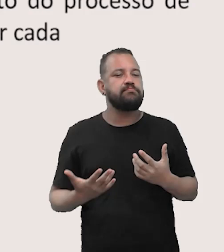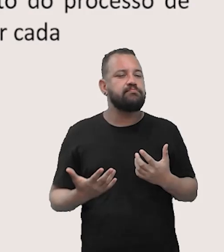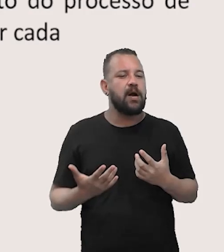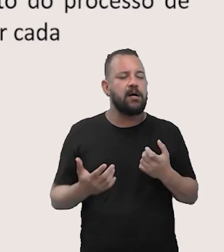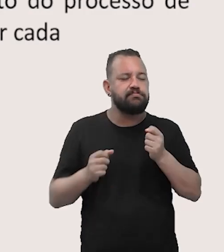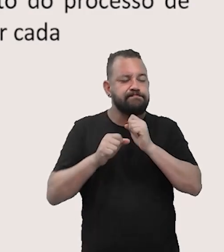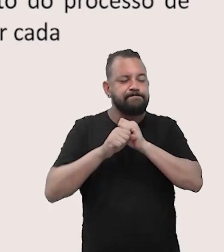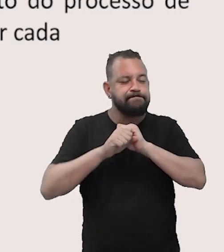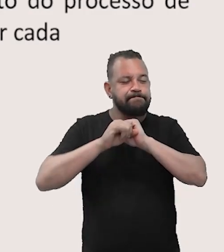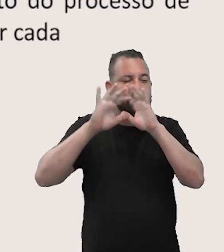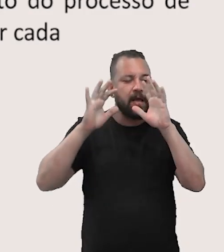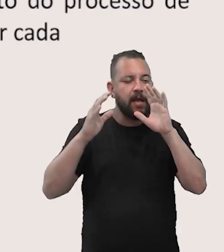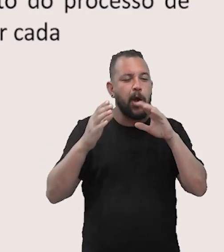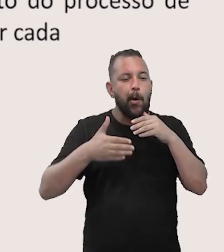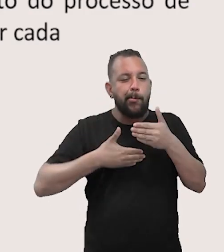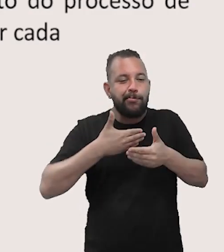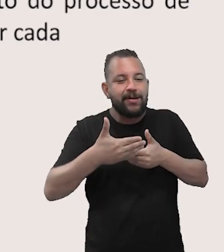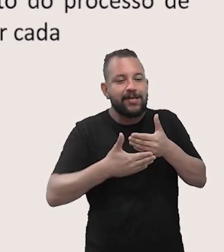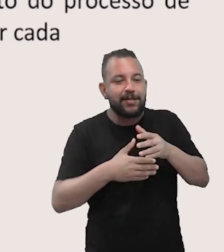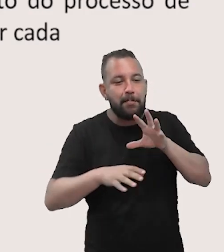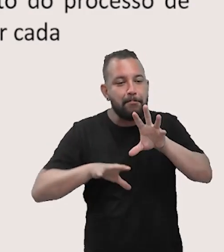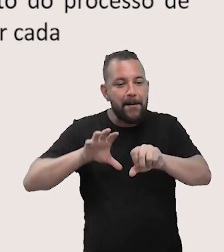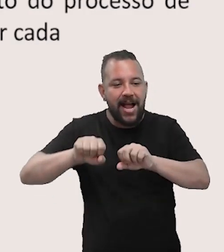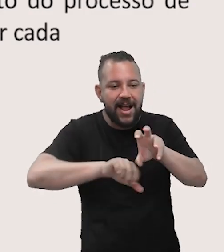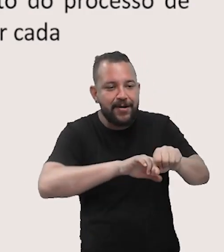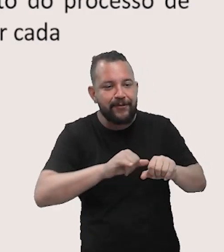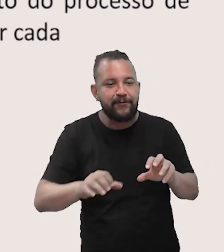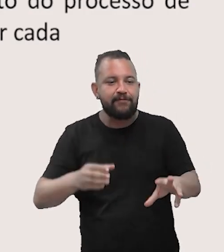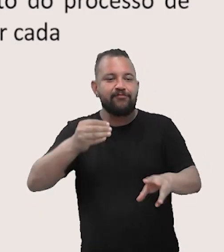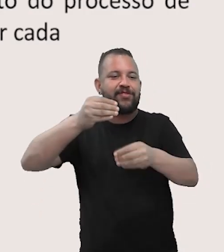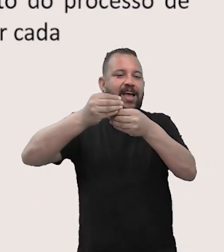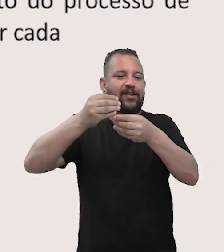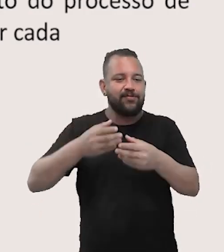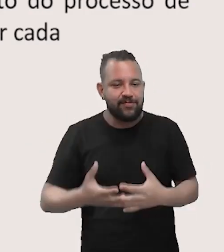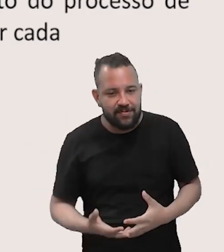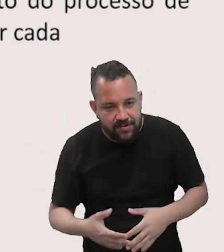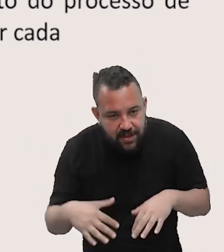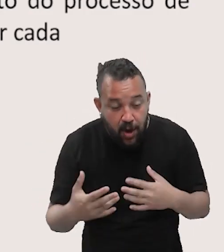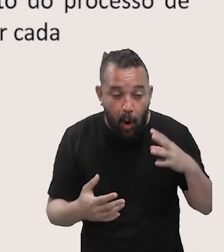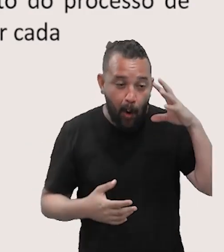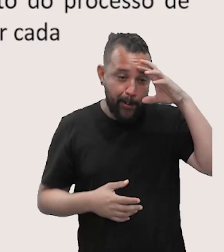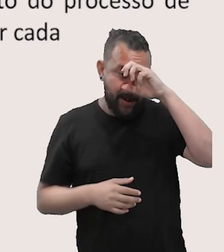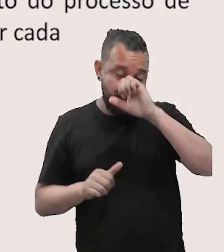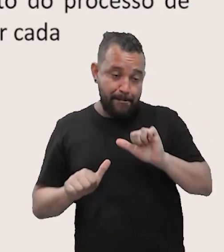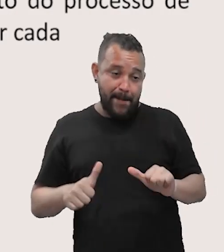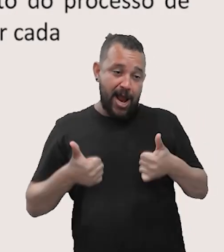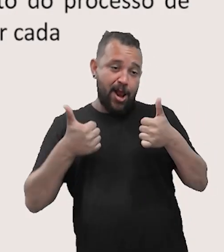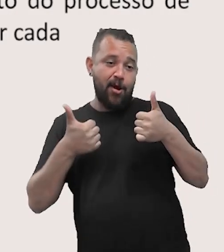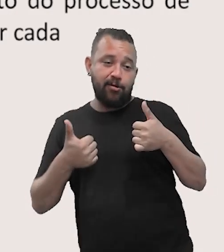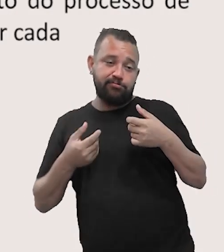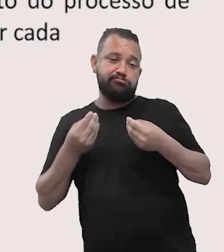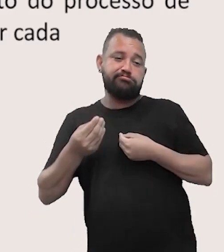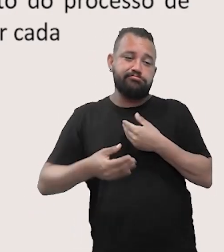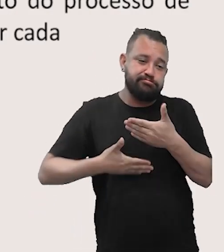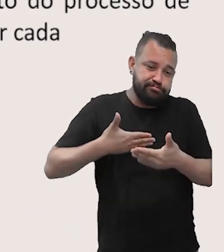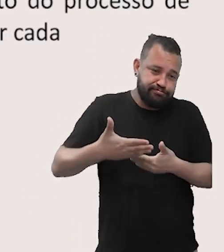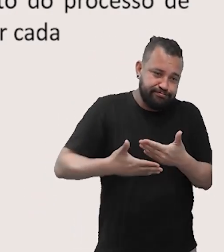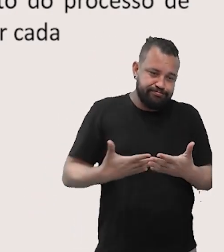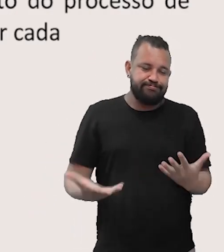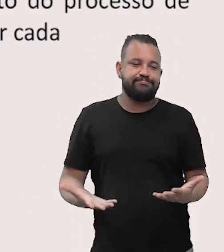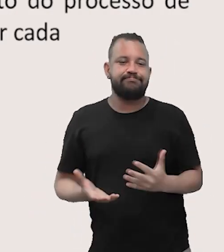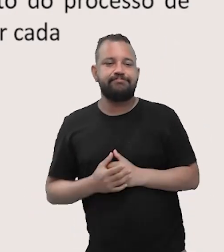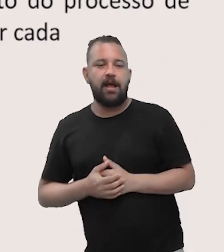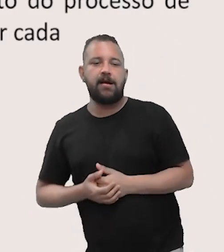do processo de coleta de informações e nos permite compreender melhor cada fenômeno investigado. Vê só,